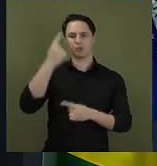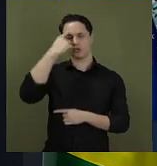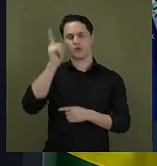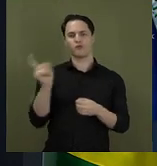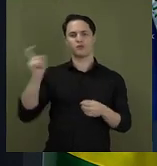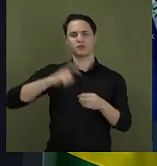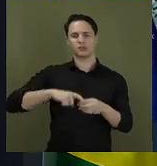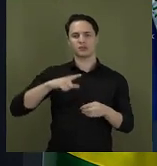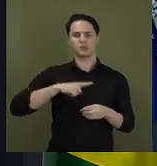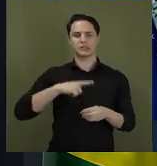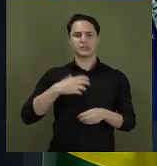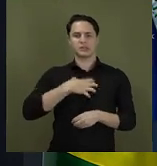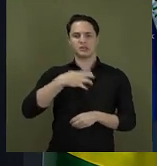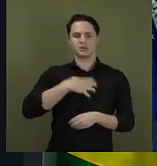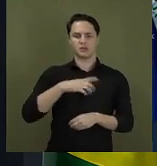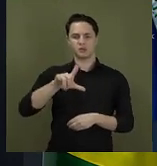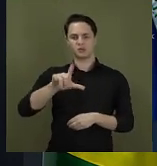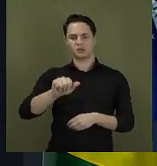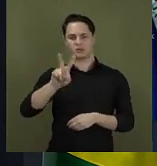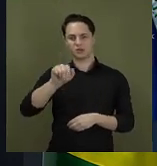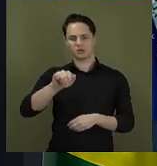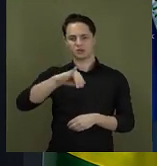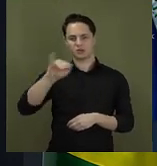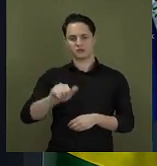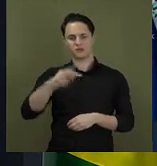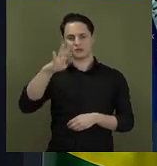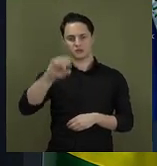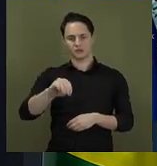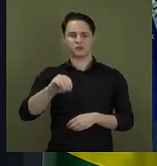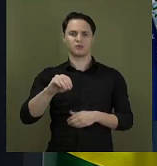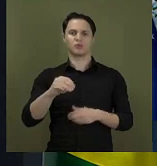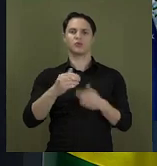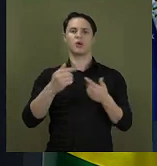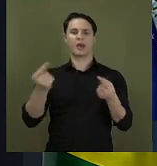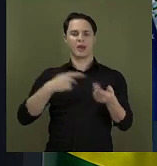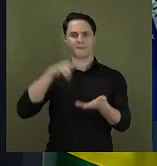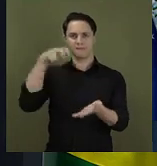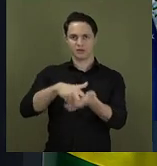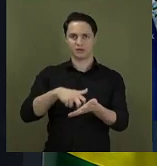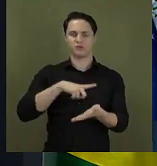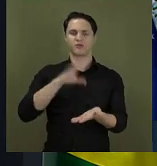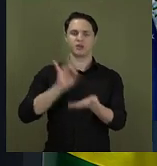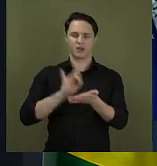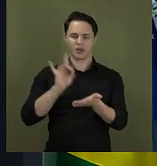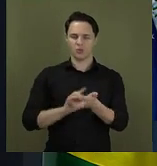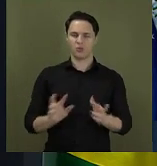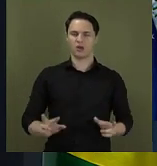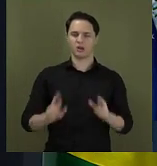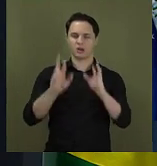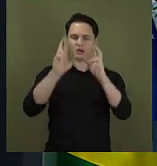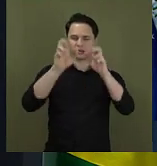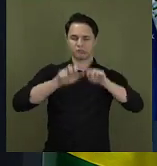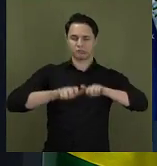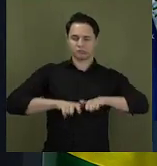retomarmos o espírito da Lava Jato ao combate sem tréguas à corrupção e à impunidade. Verdadeiro câncer em metástase.